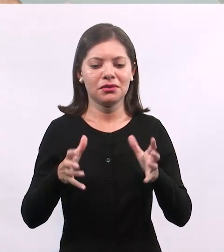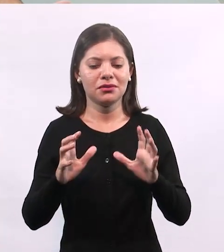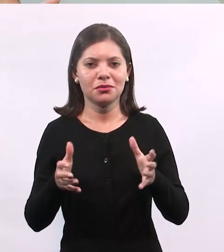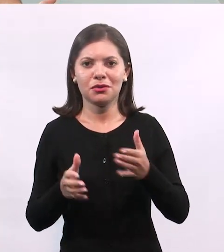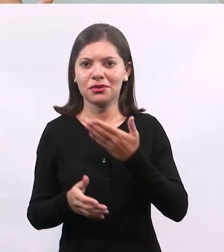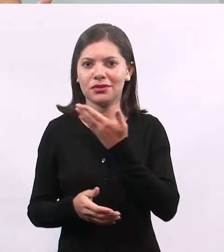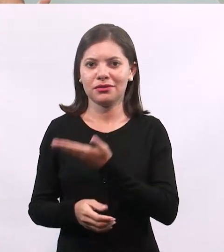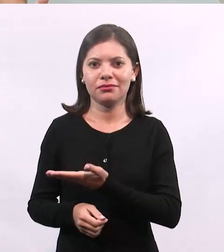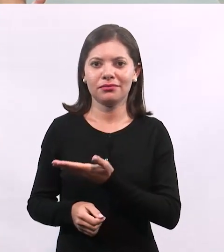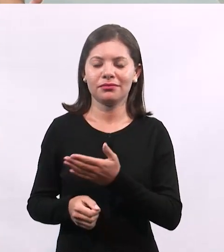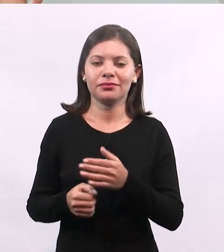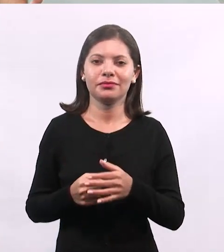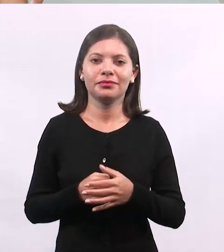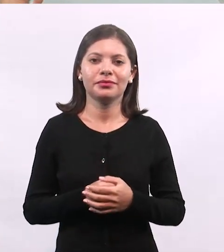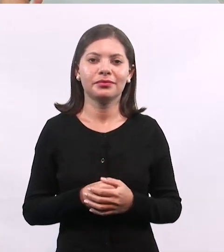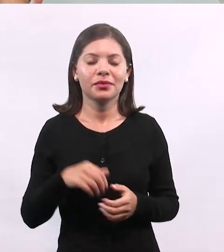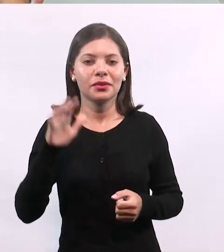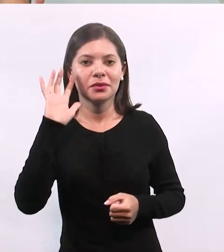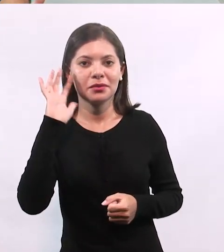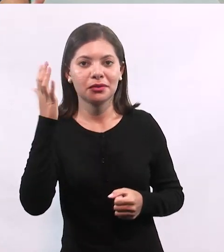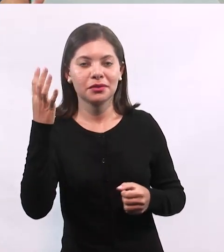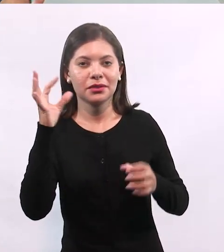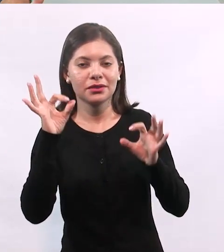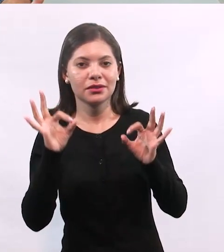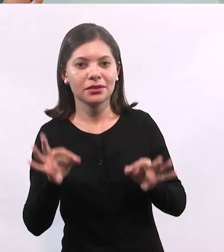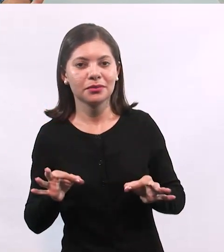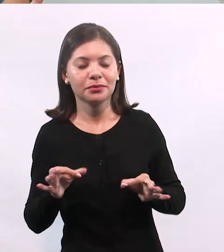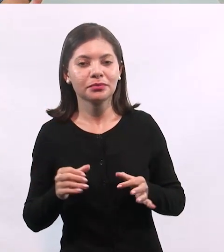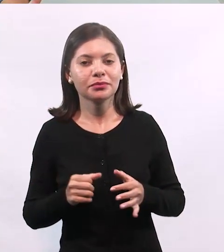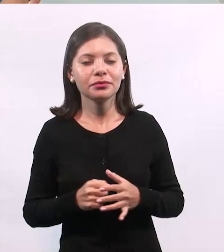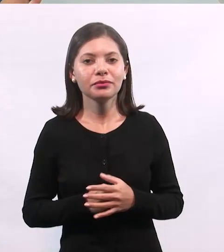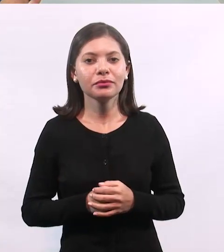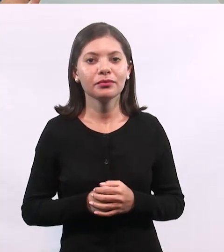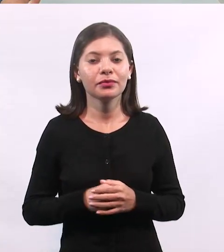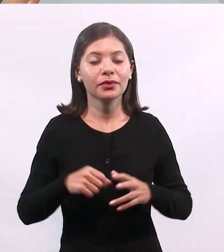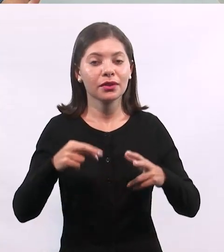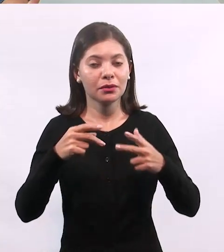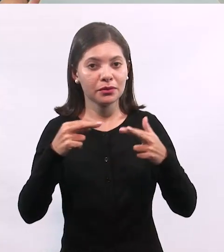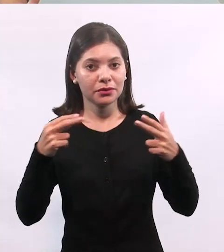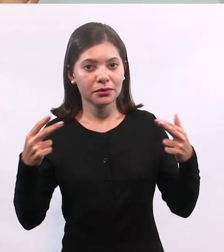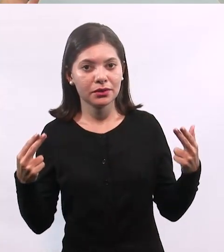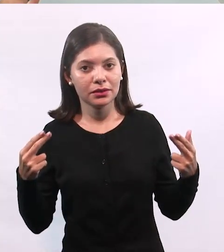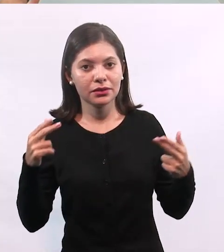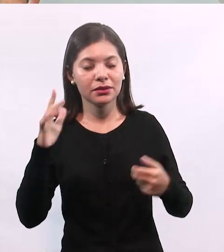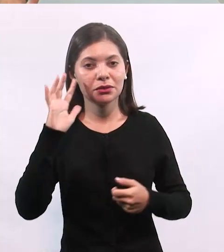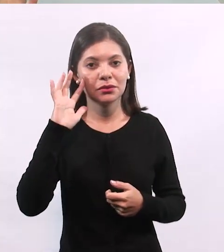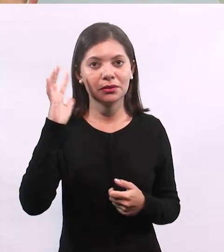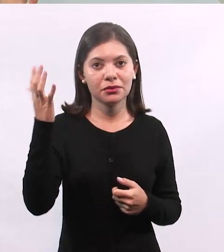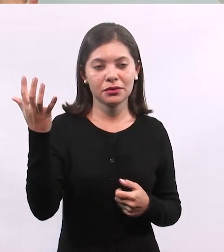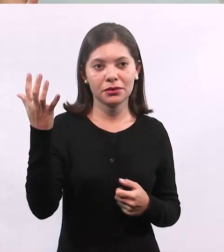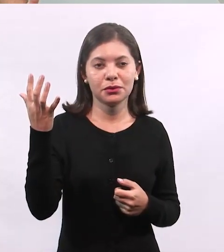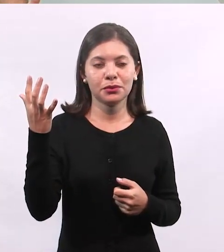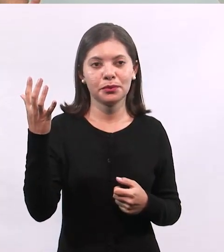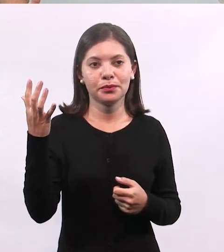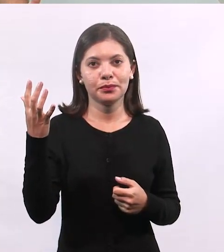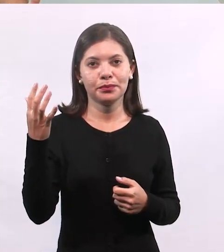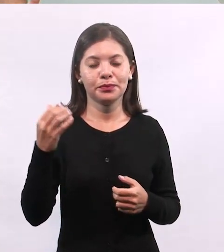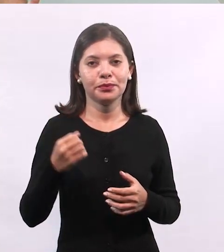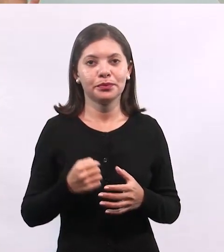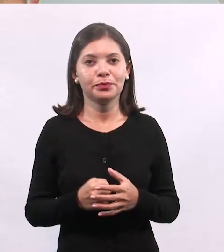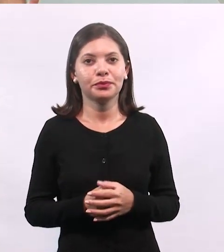uma daquelas bolas então eu tenho um evento certo Então essa é a diferença entre evento